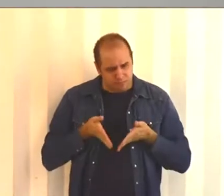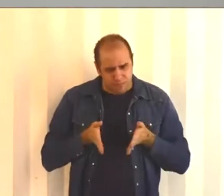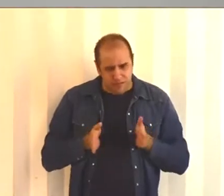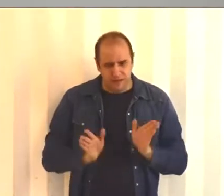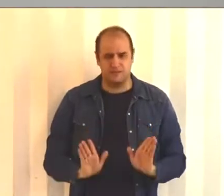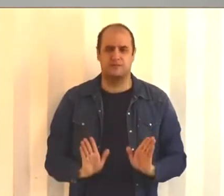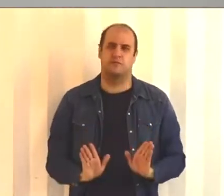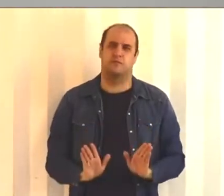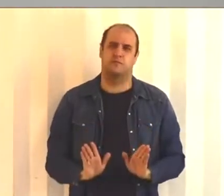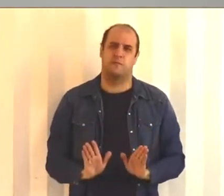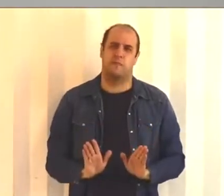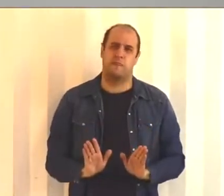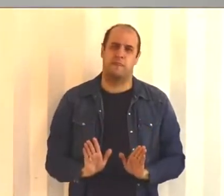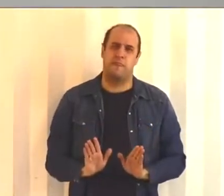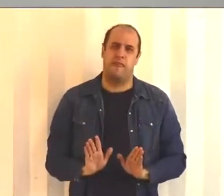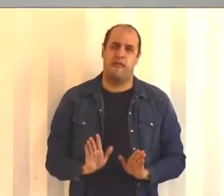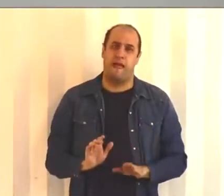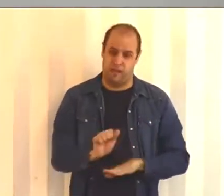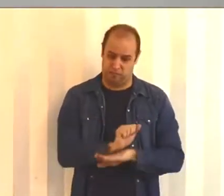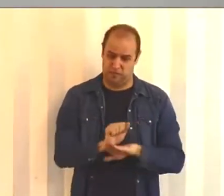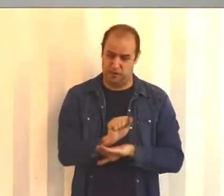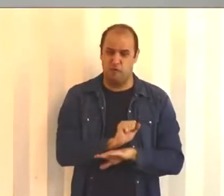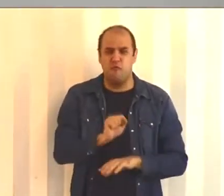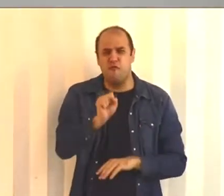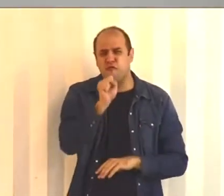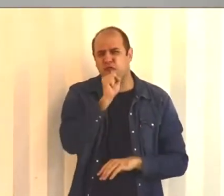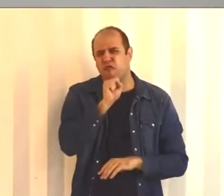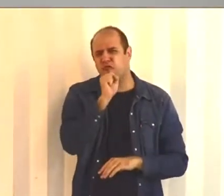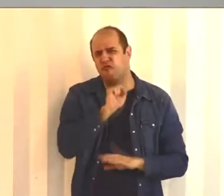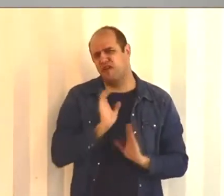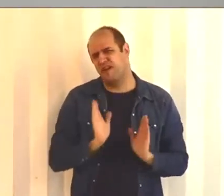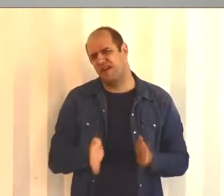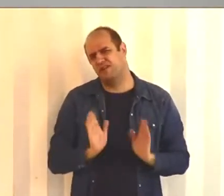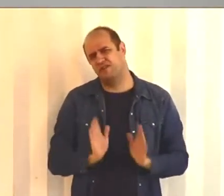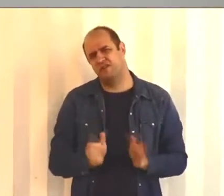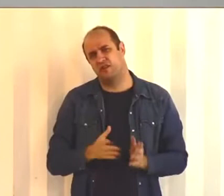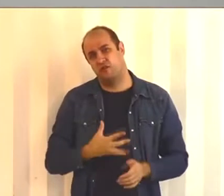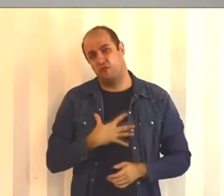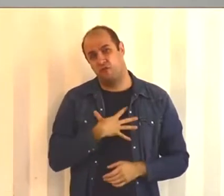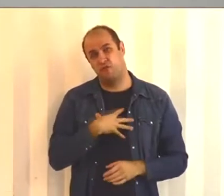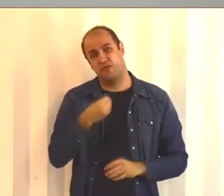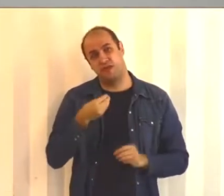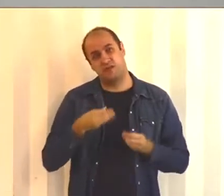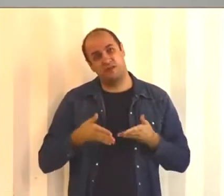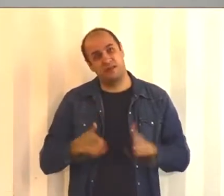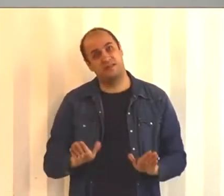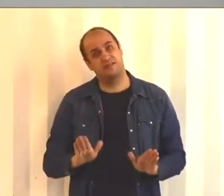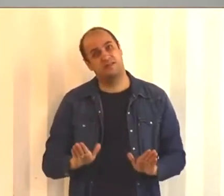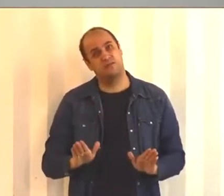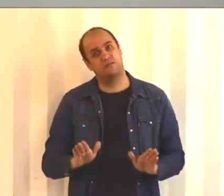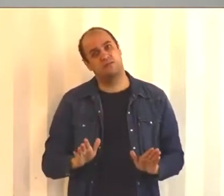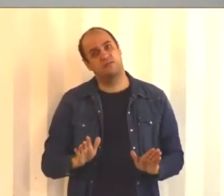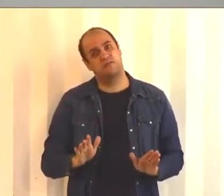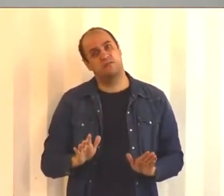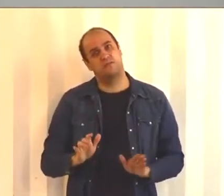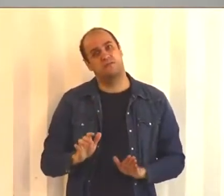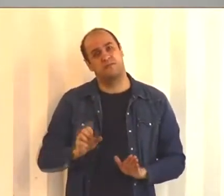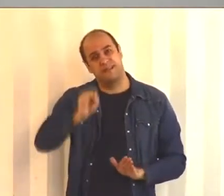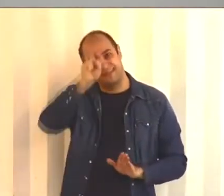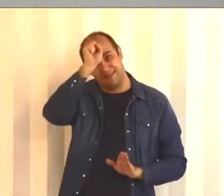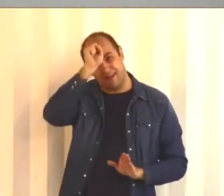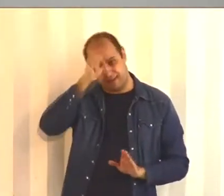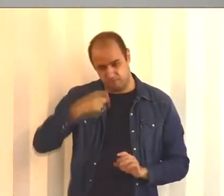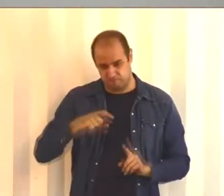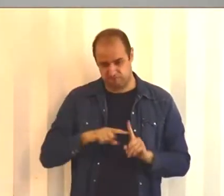a Abraão na sua velhice, no tempo determinado de que Deus lhe falara. Ao filho que lhe nasceu, que Sara lhe dera à